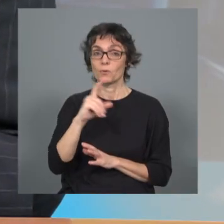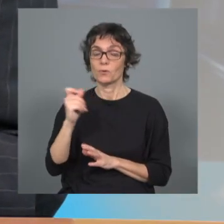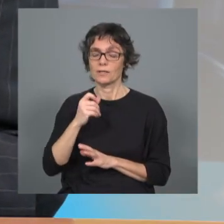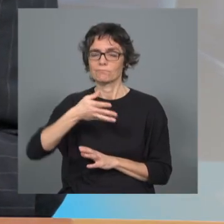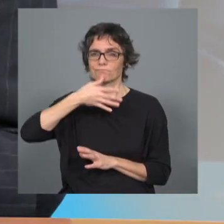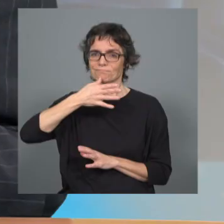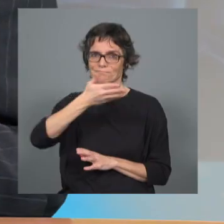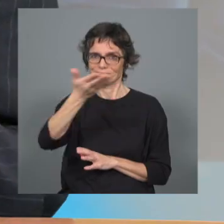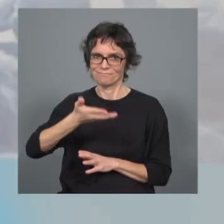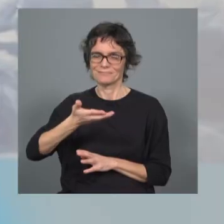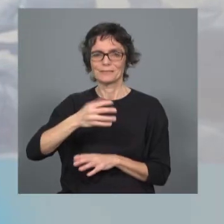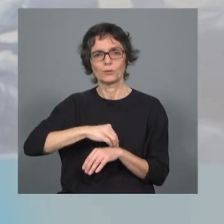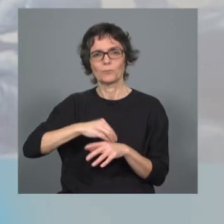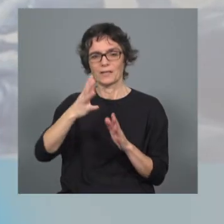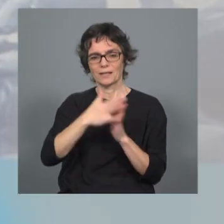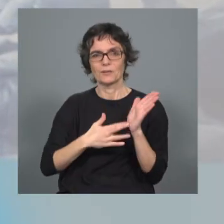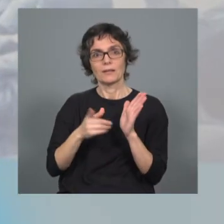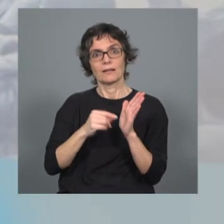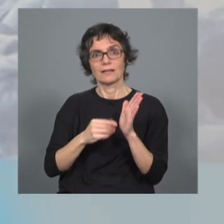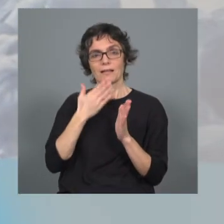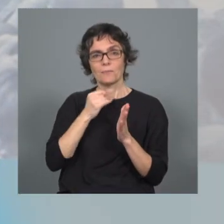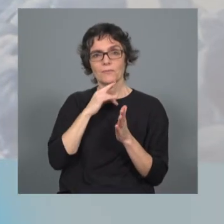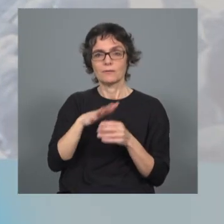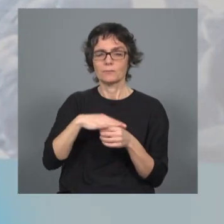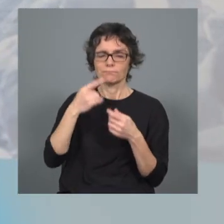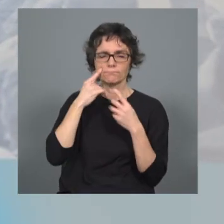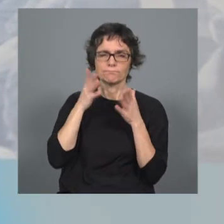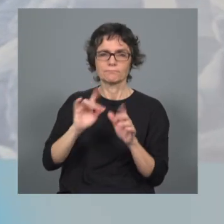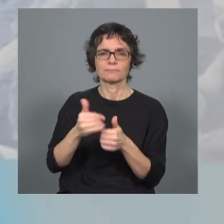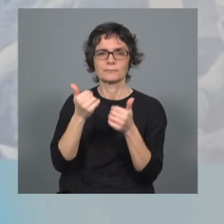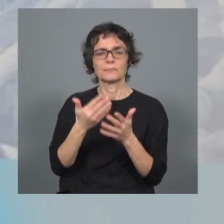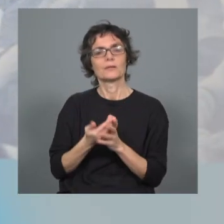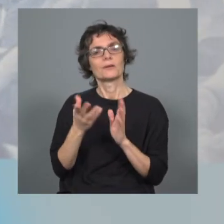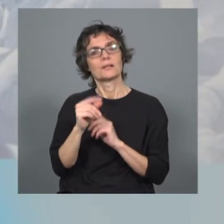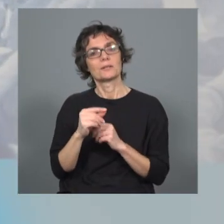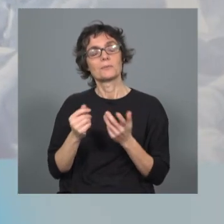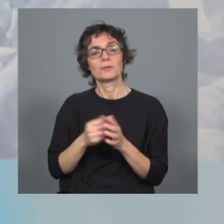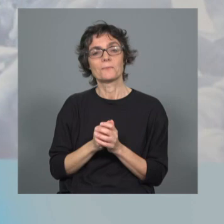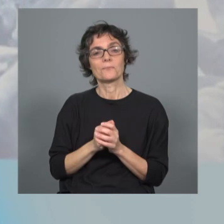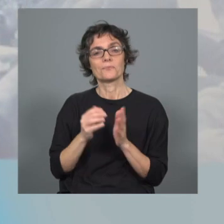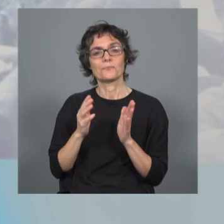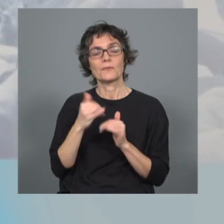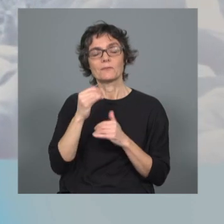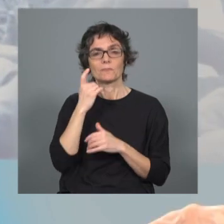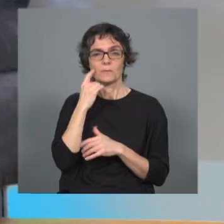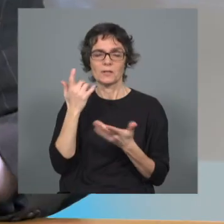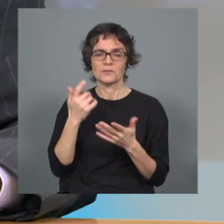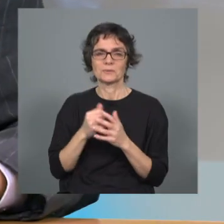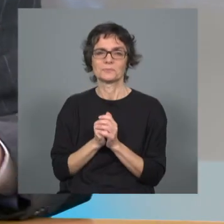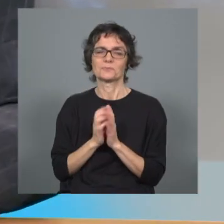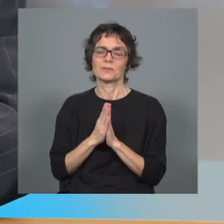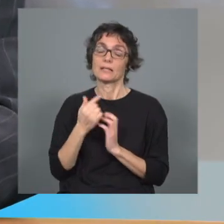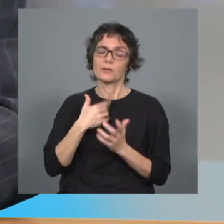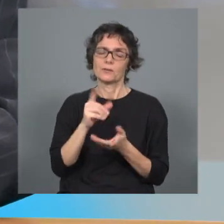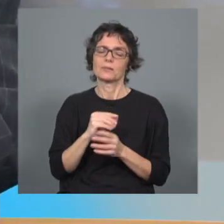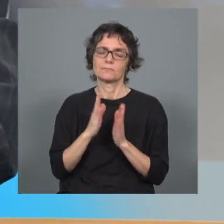textos, contextualizando-os também nas celebrações que fazemos e desde já uma Santa Páscoa para si. Aproveito igualmente para desejar a